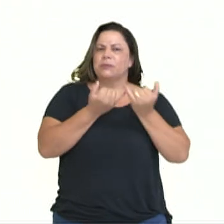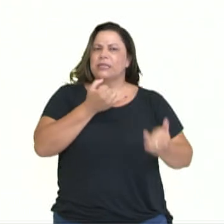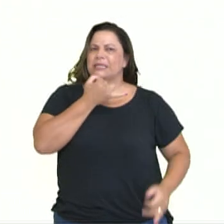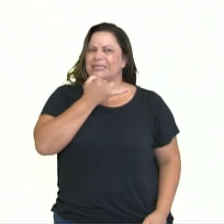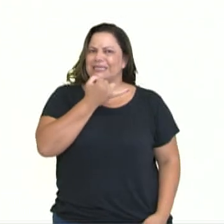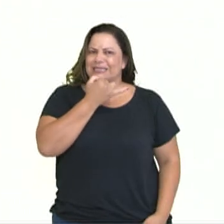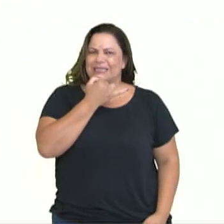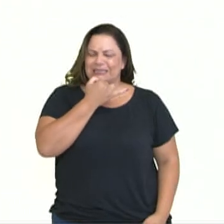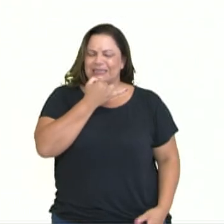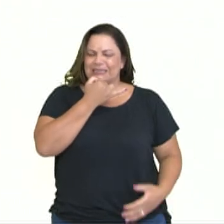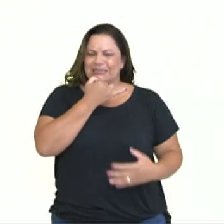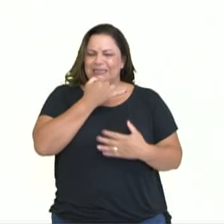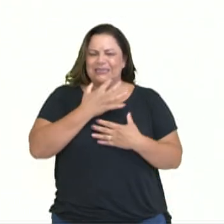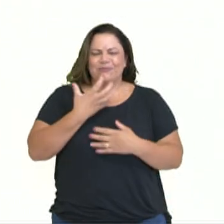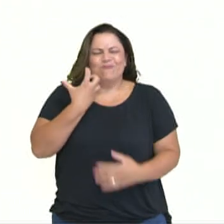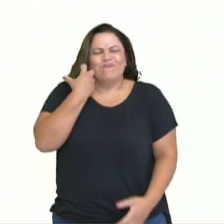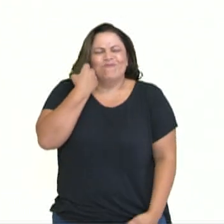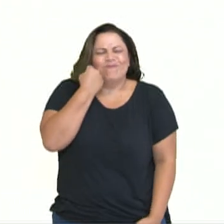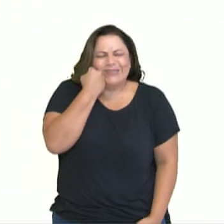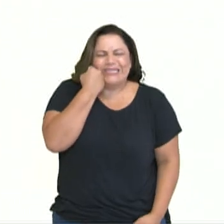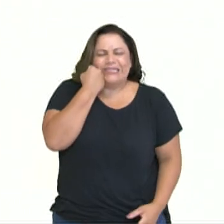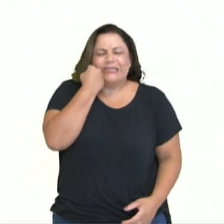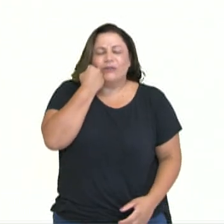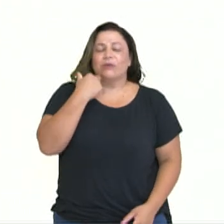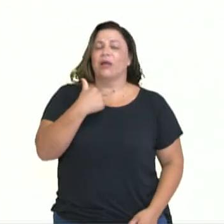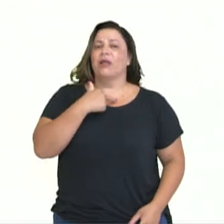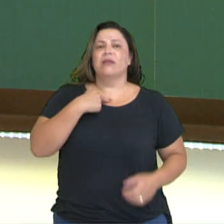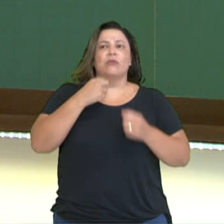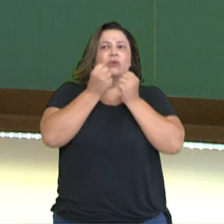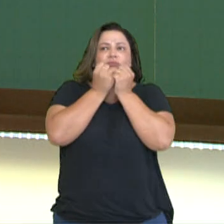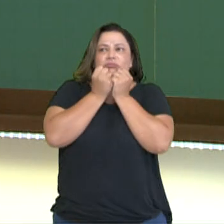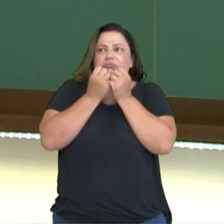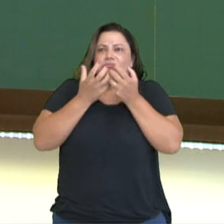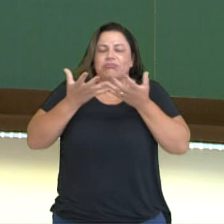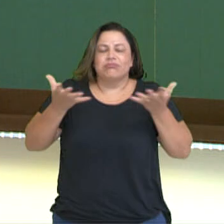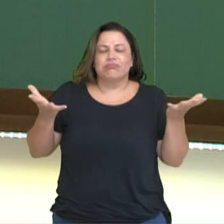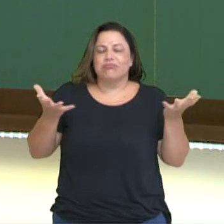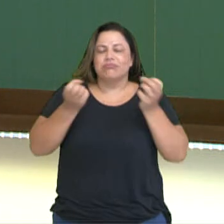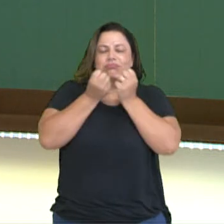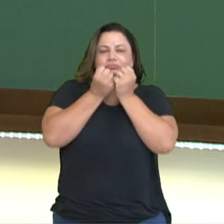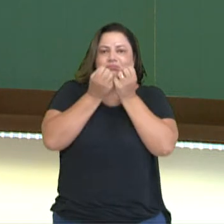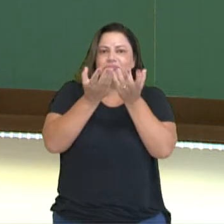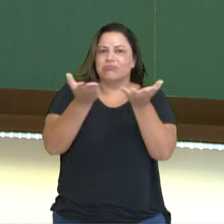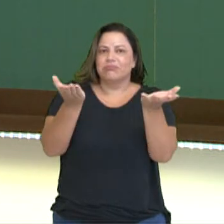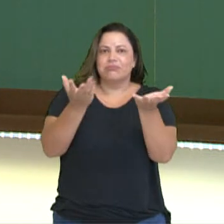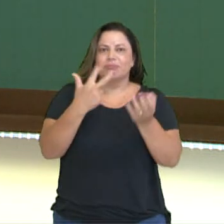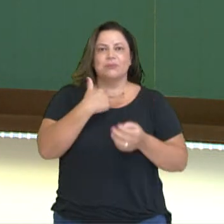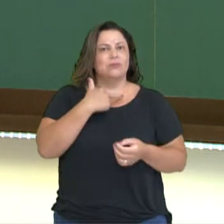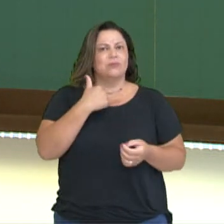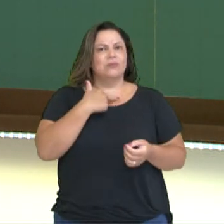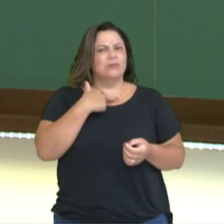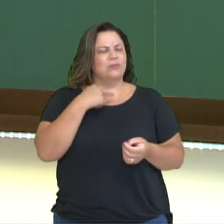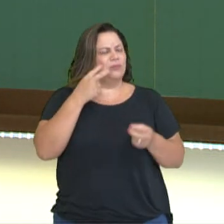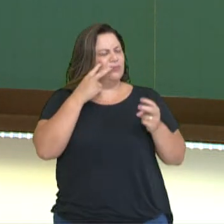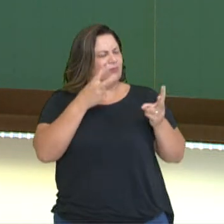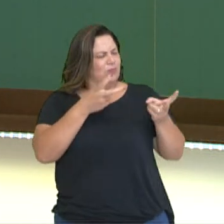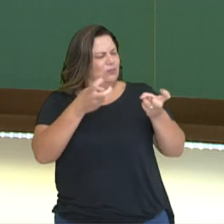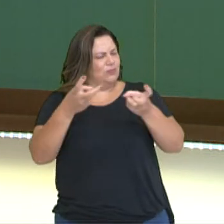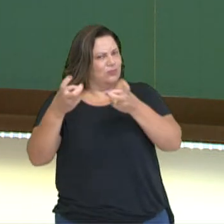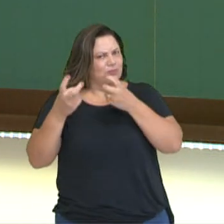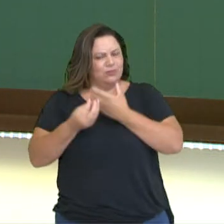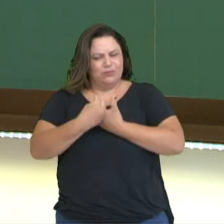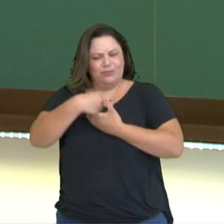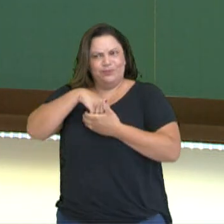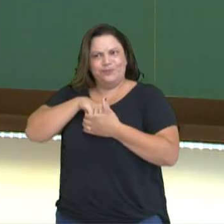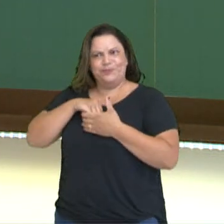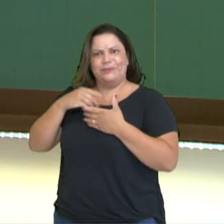uma mágoa muito grande que não pode falar, né? Olha que coisa mais intuitiva, né?